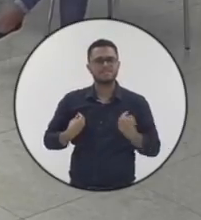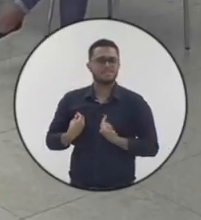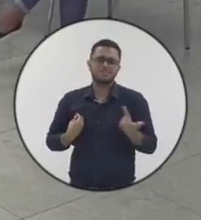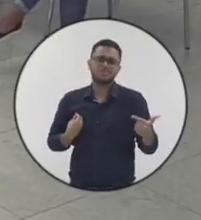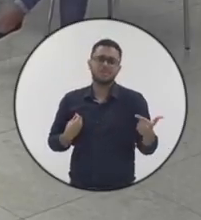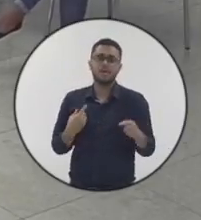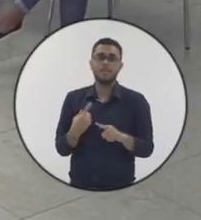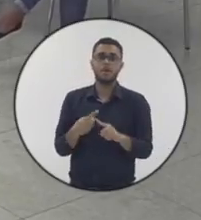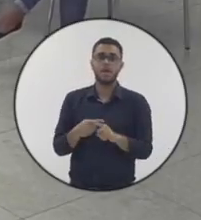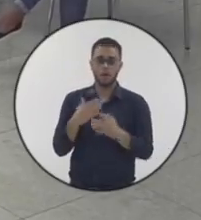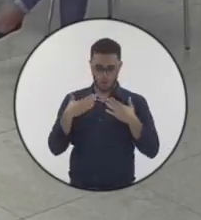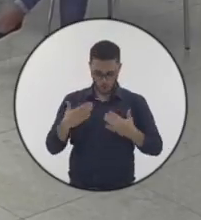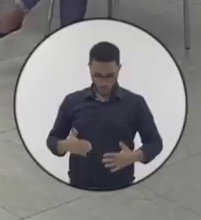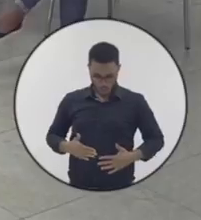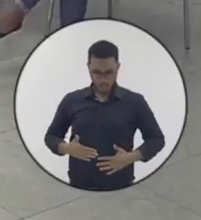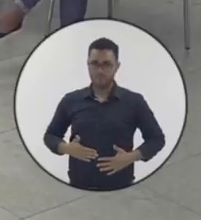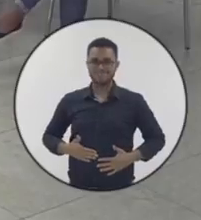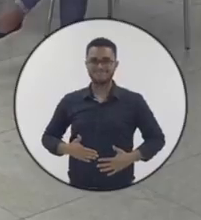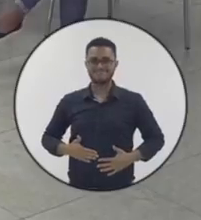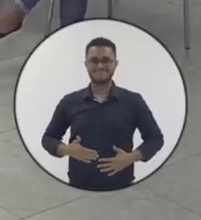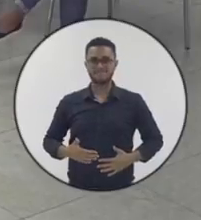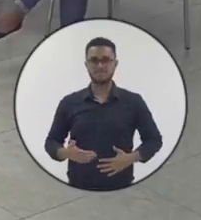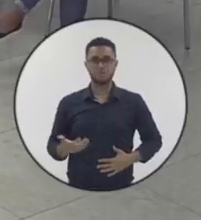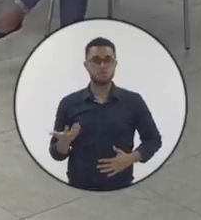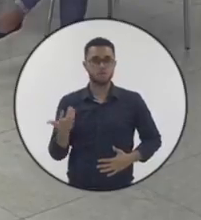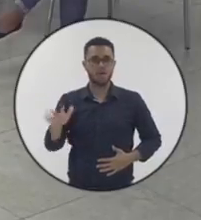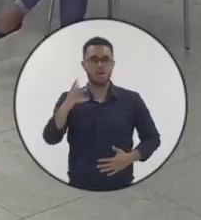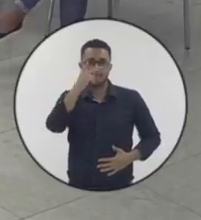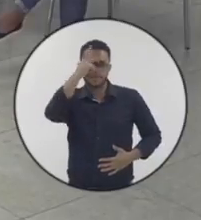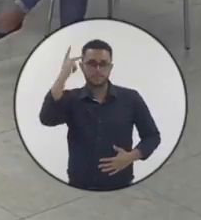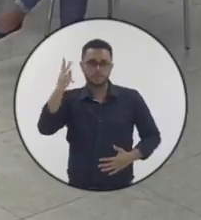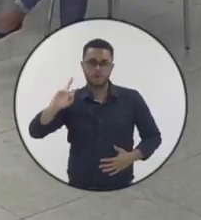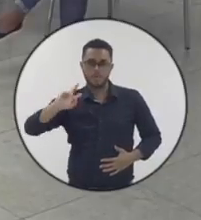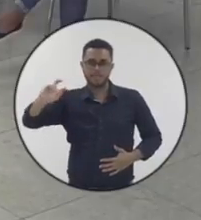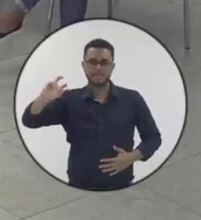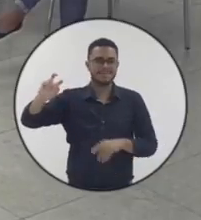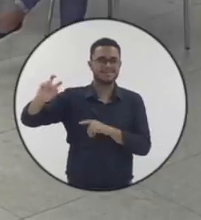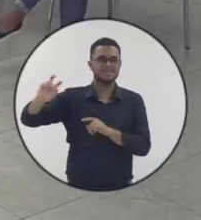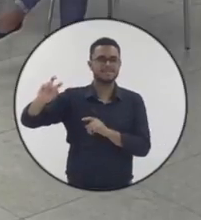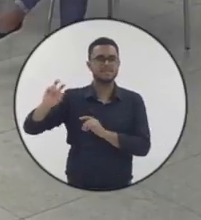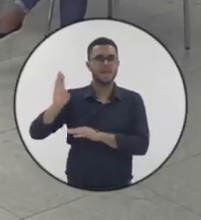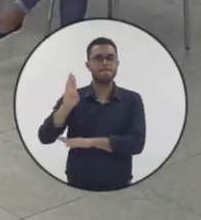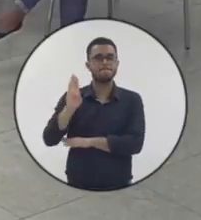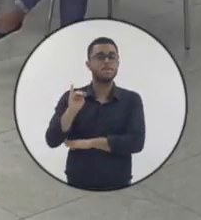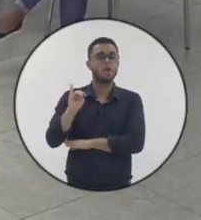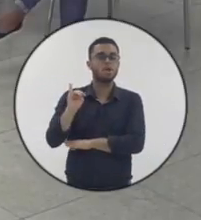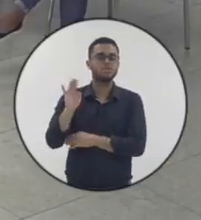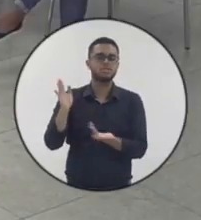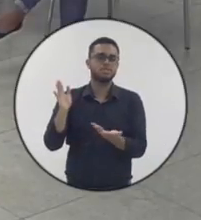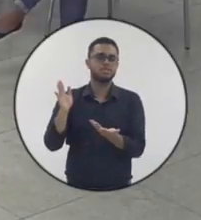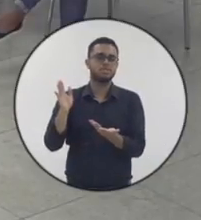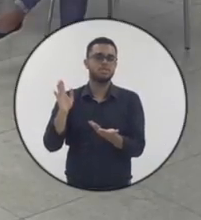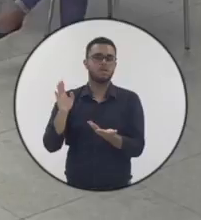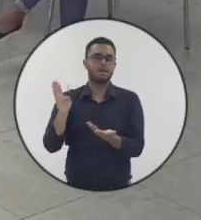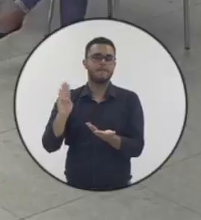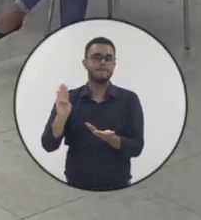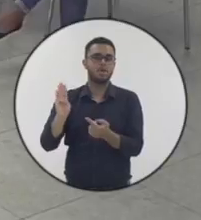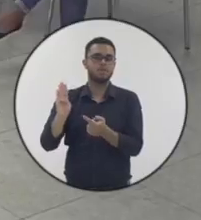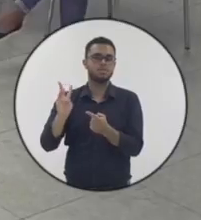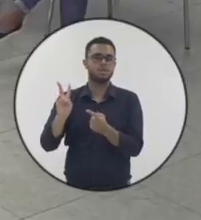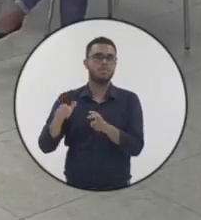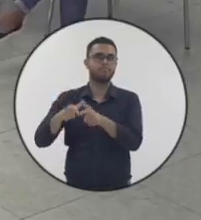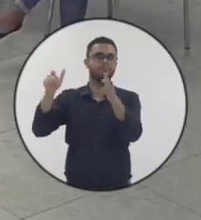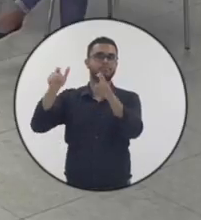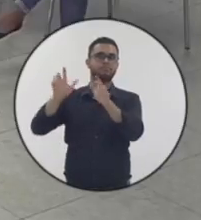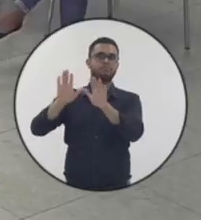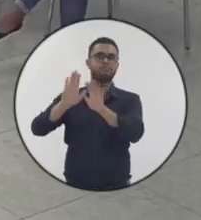vive num corpo que não quer ser capturado, né, por essa perspectiva biológica, onde a gente tem a biologia como tudo.